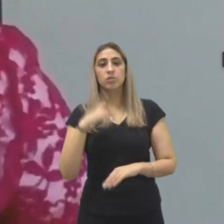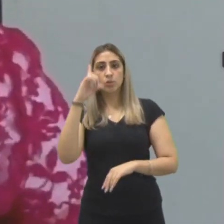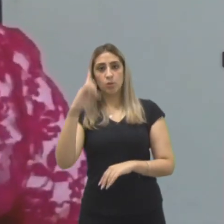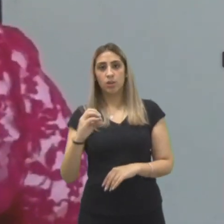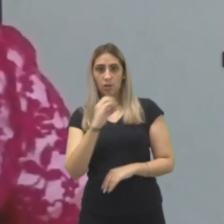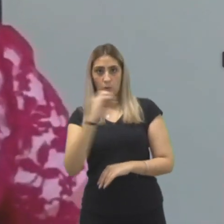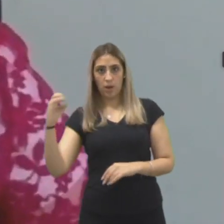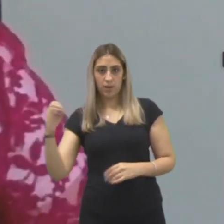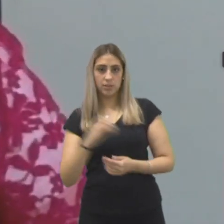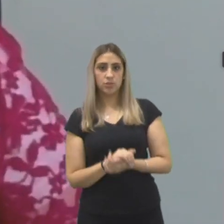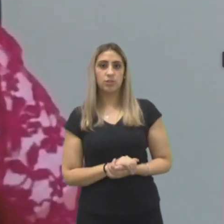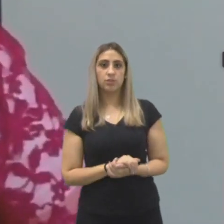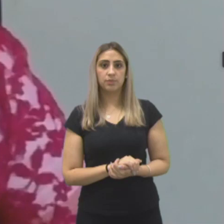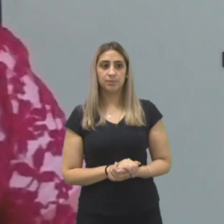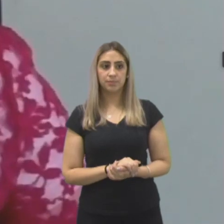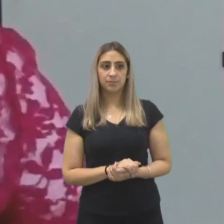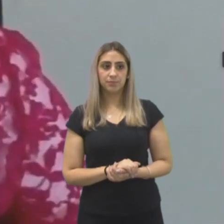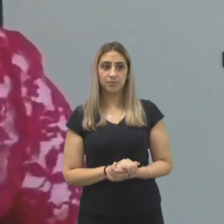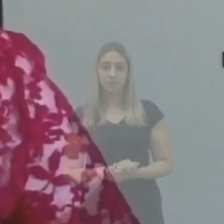Centro-Oeste.